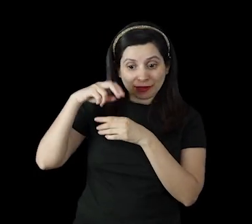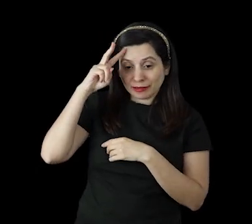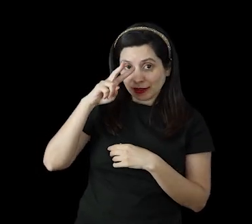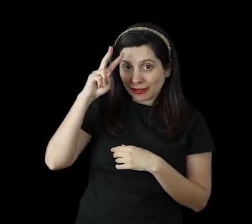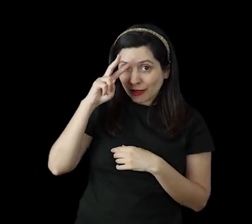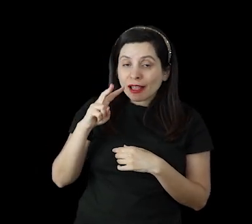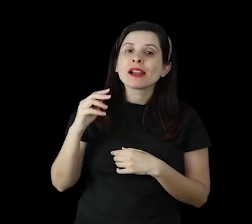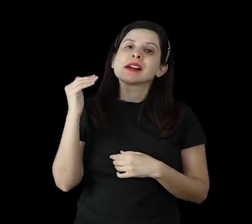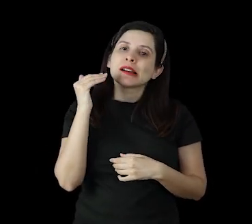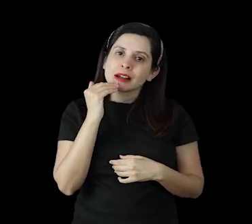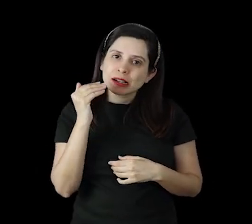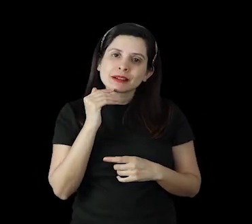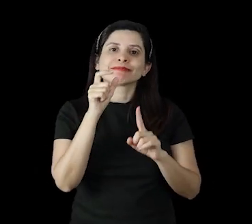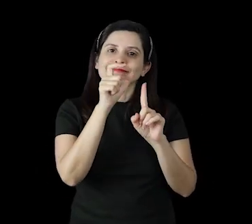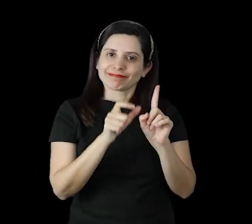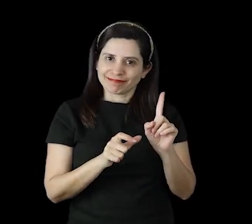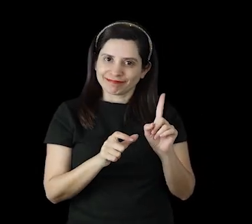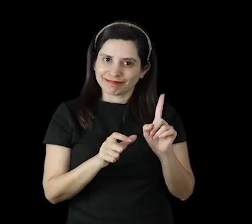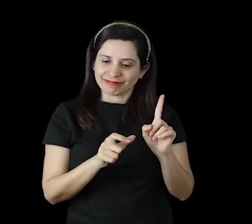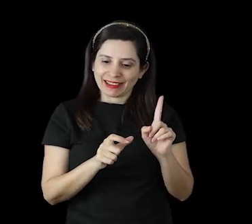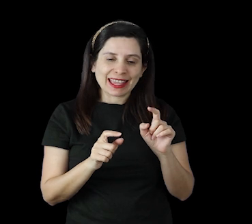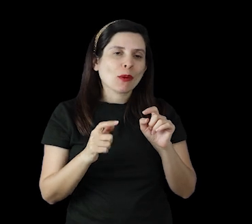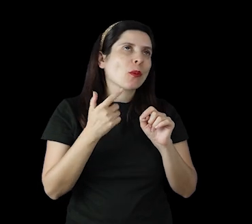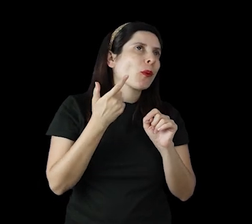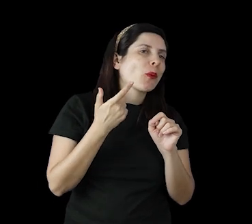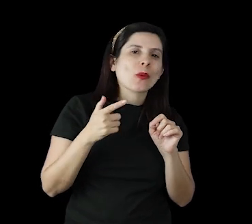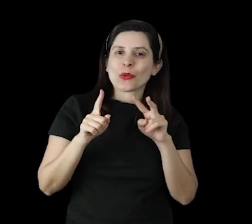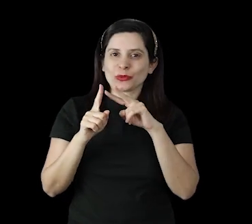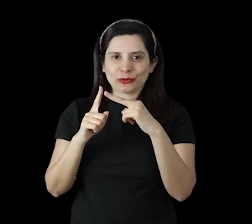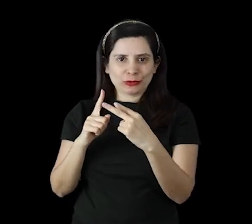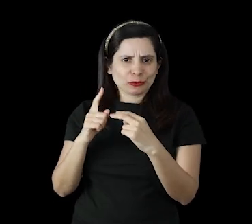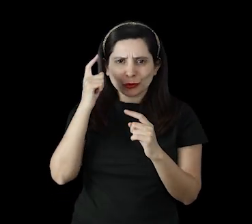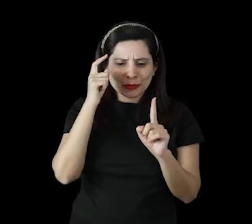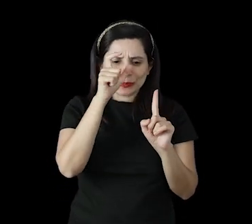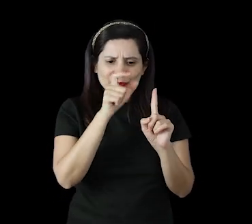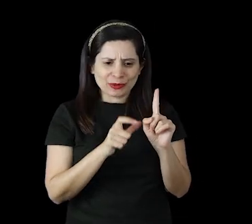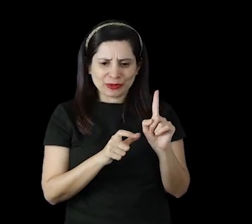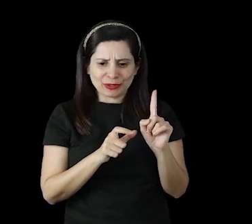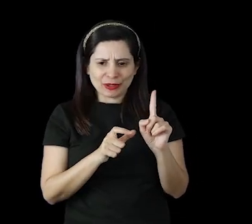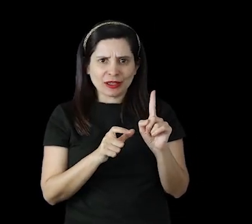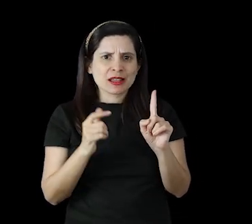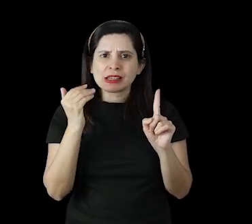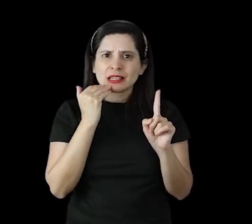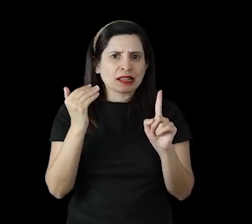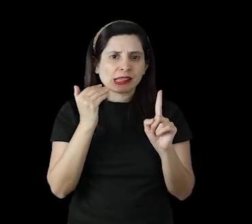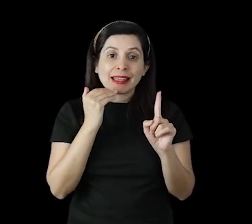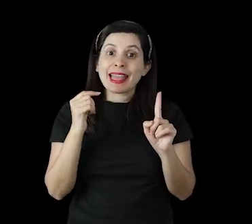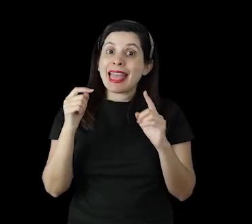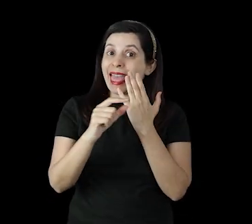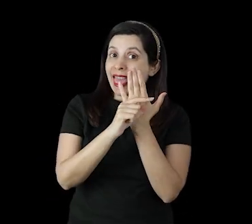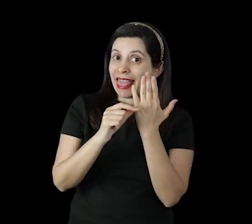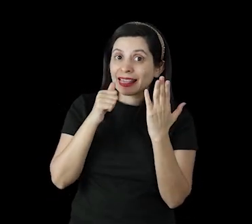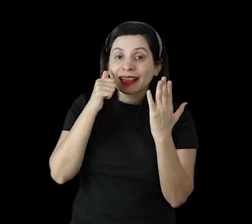a falha do personagem. E aí já é um outro ponto de vista, porque eu não estou pensando personagem, eu não estou pensando em defeito, ela está falando